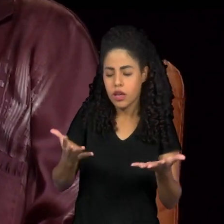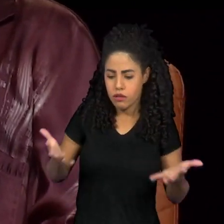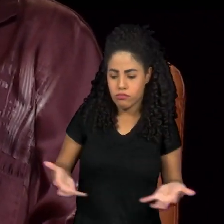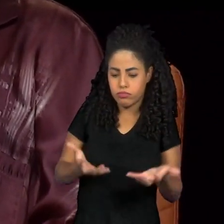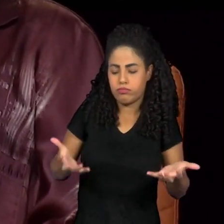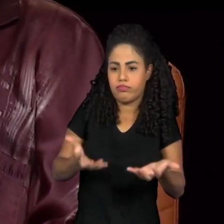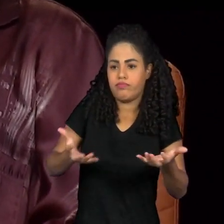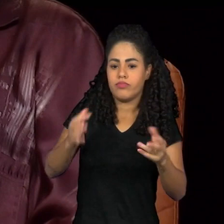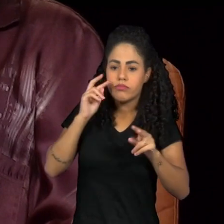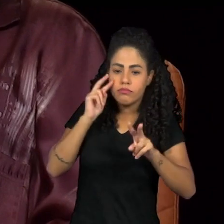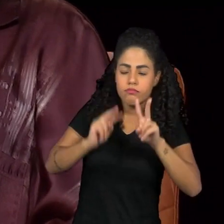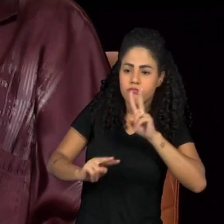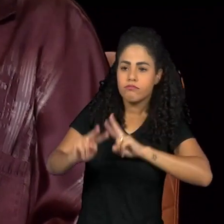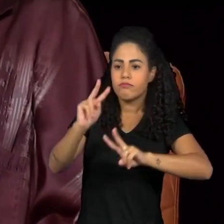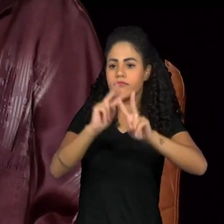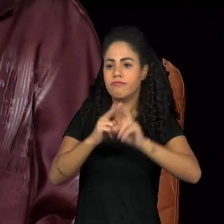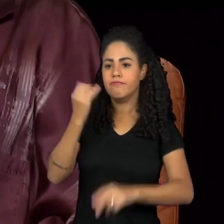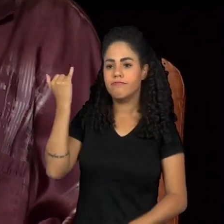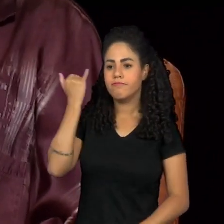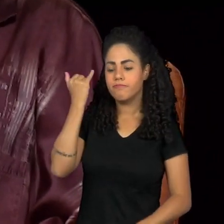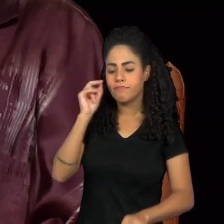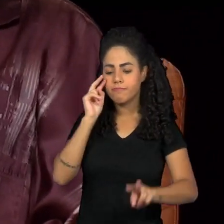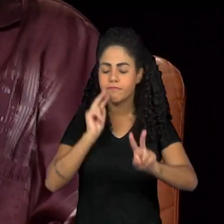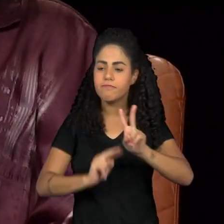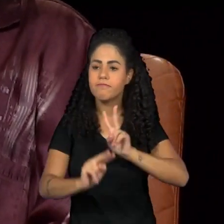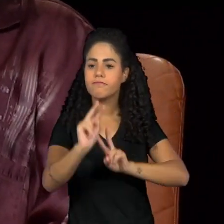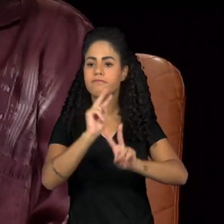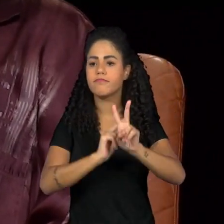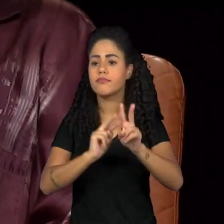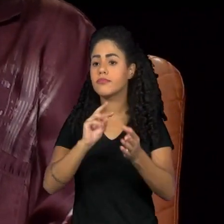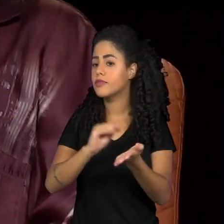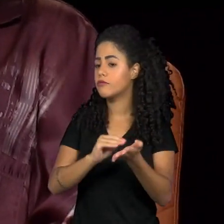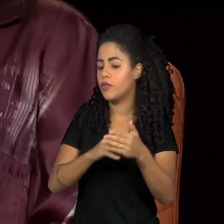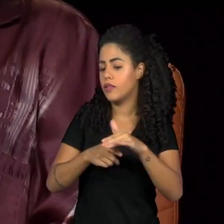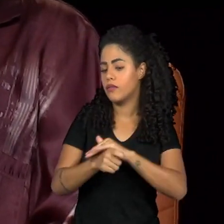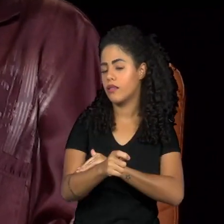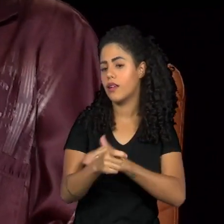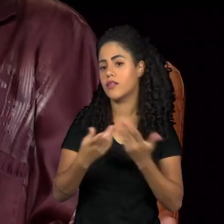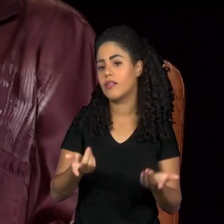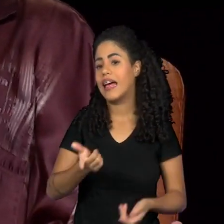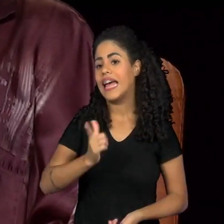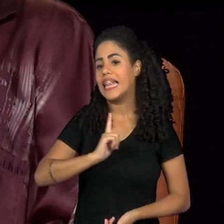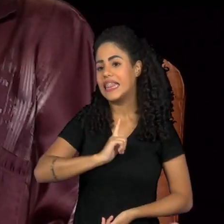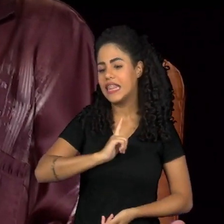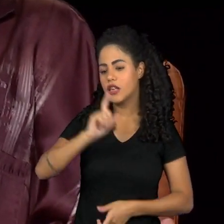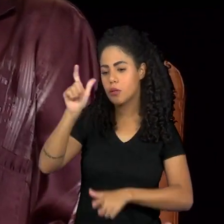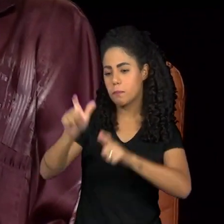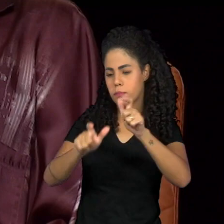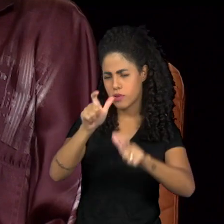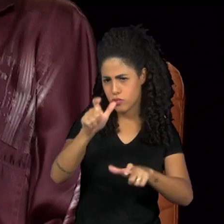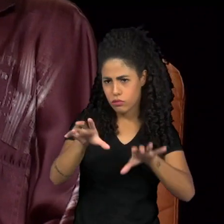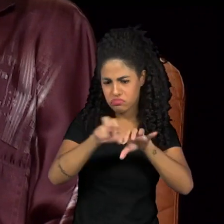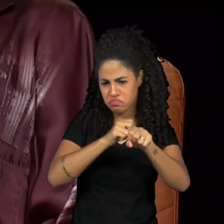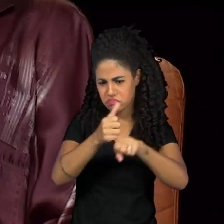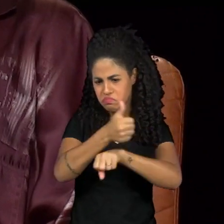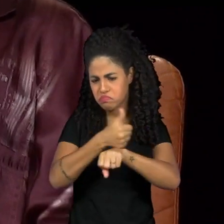audiovisual brasileiro acho que a gente tem condições de crescer